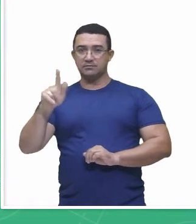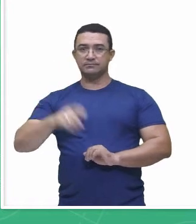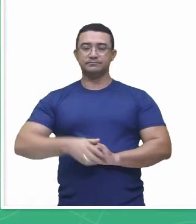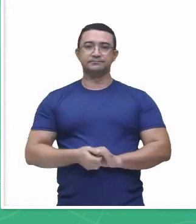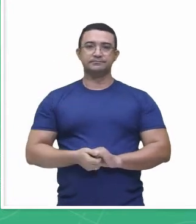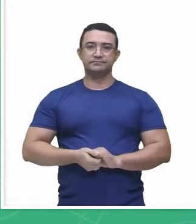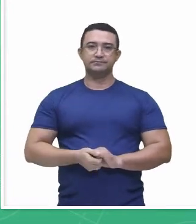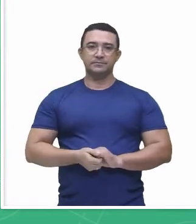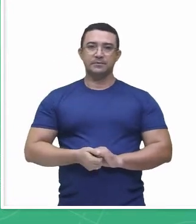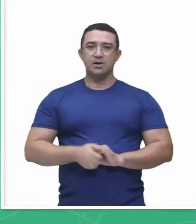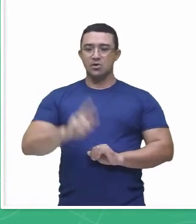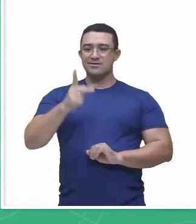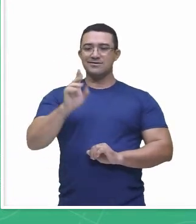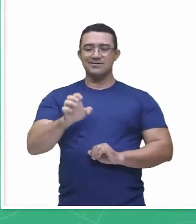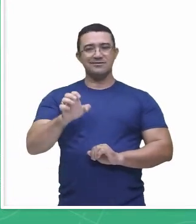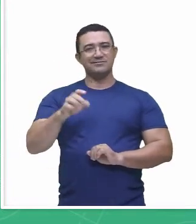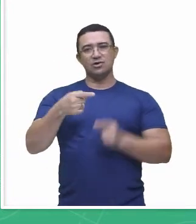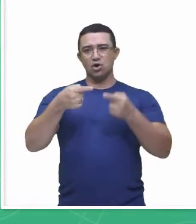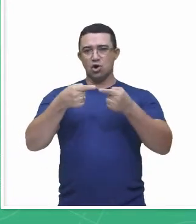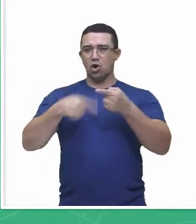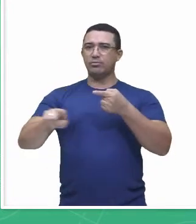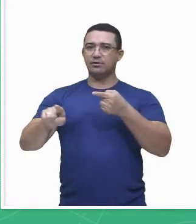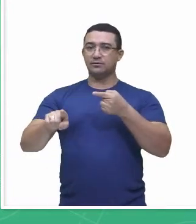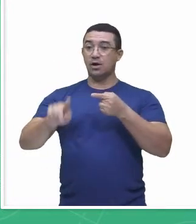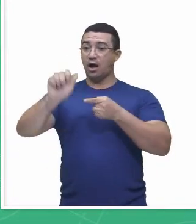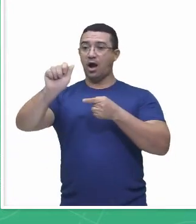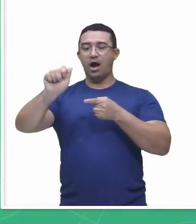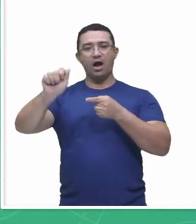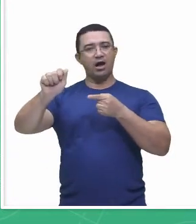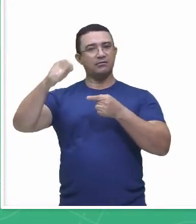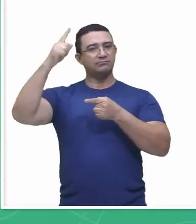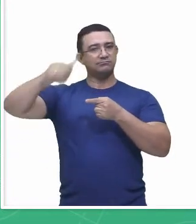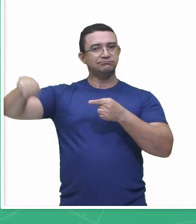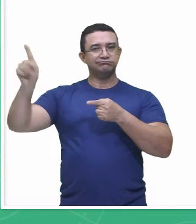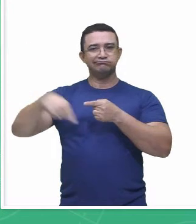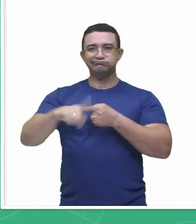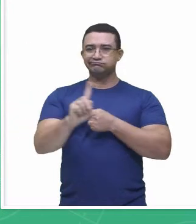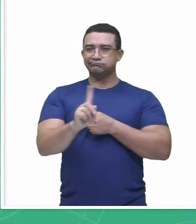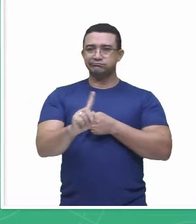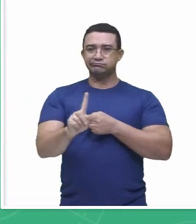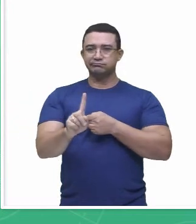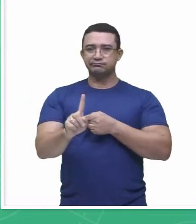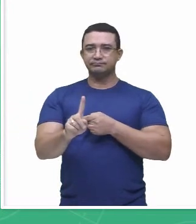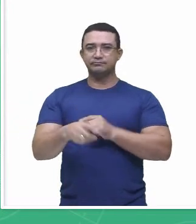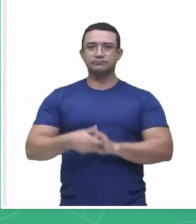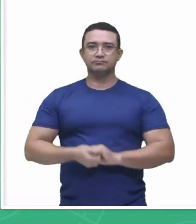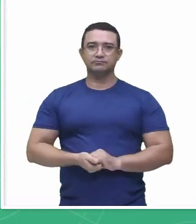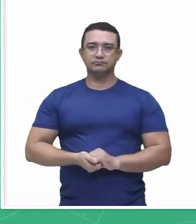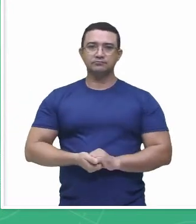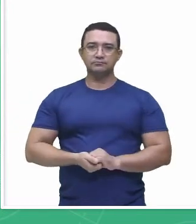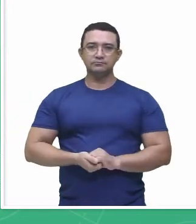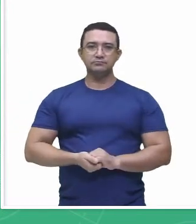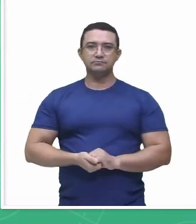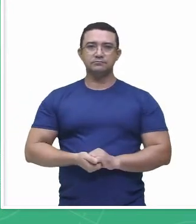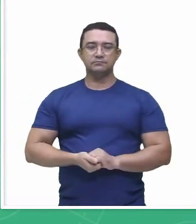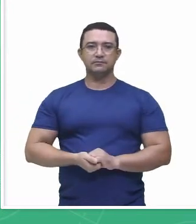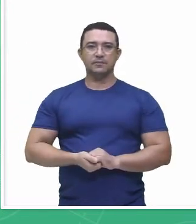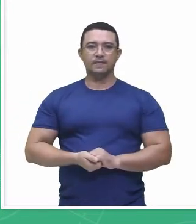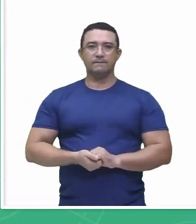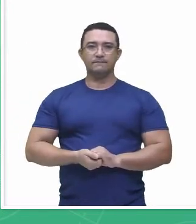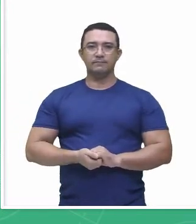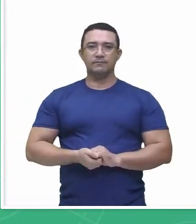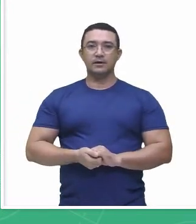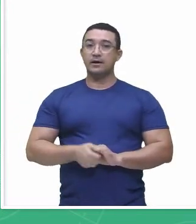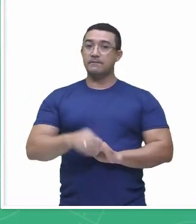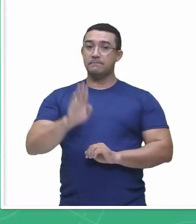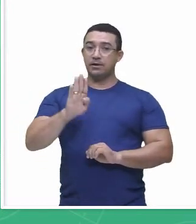não é um adjetivo, então a primeira já está descartada, tá? Neighbor também não é um adjetivo. Na